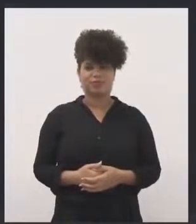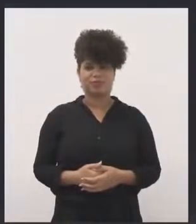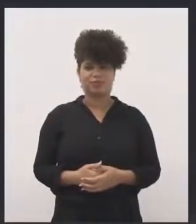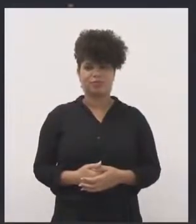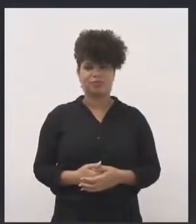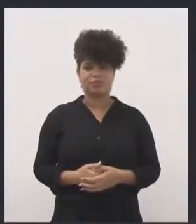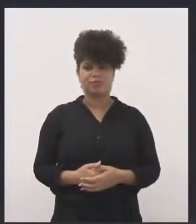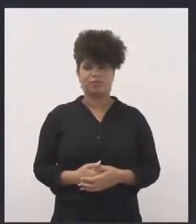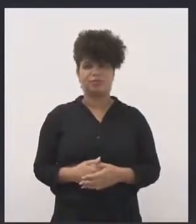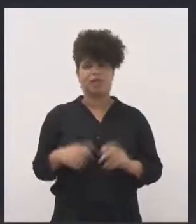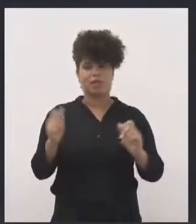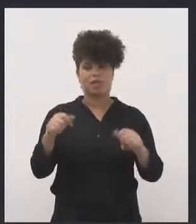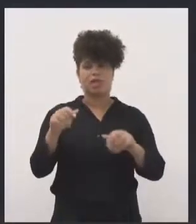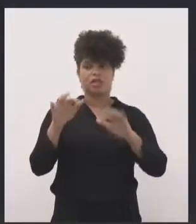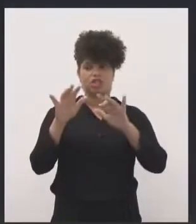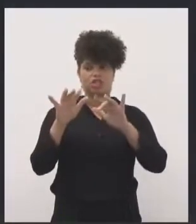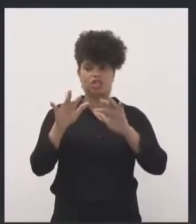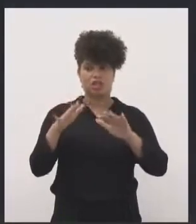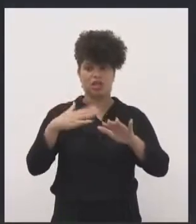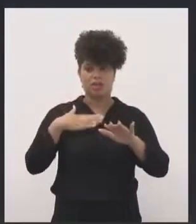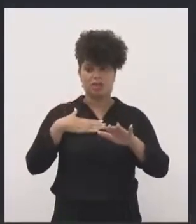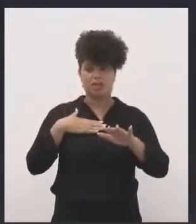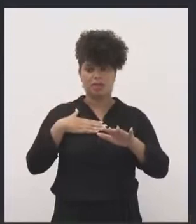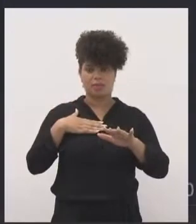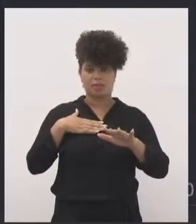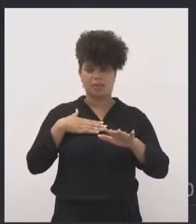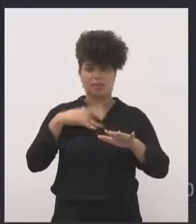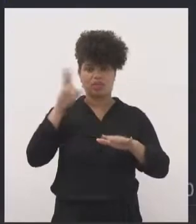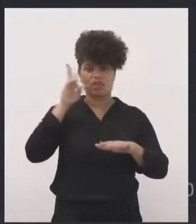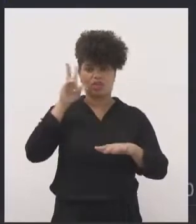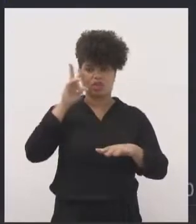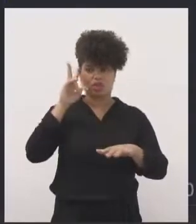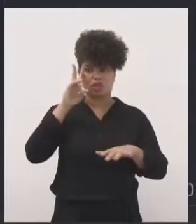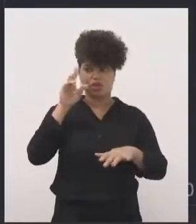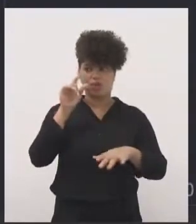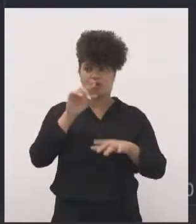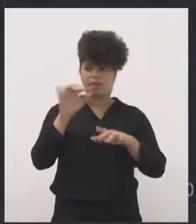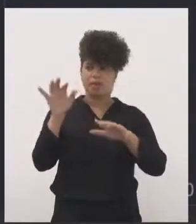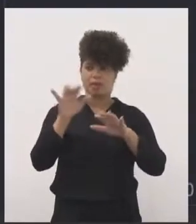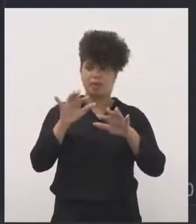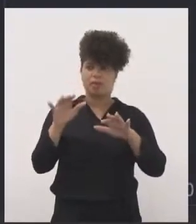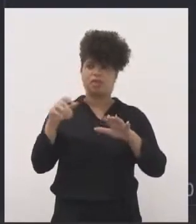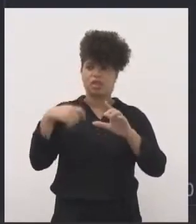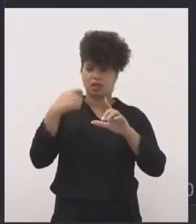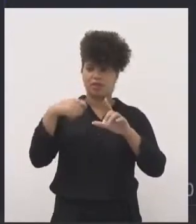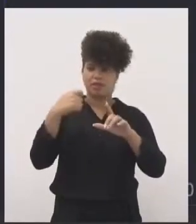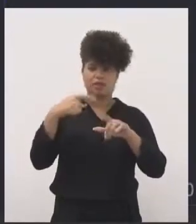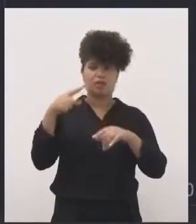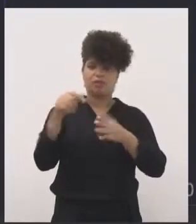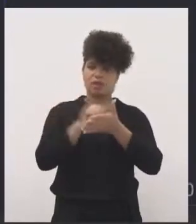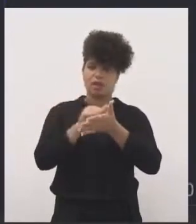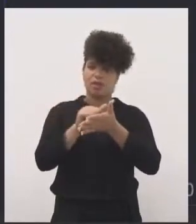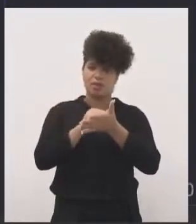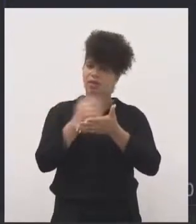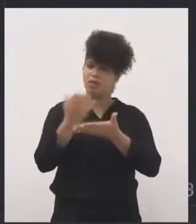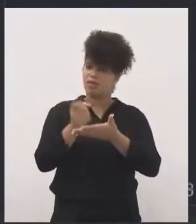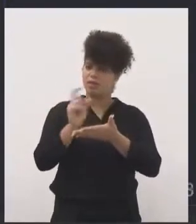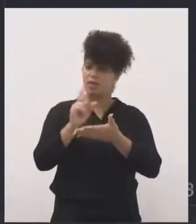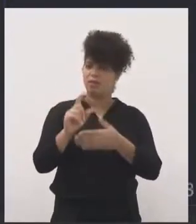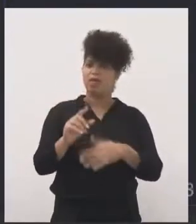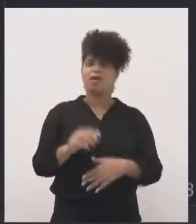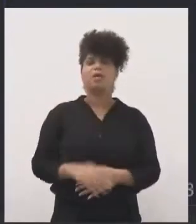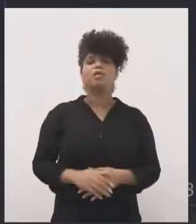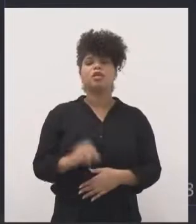Então, eu poderia digitar a minha historinha aqui, né? Já está gravando, mas depois, de qualquer forma, eu não vou salvar.